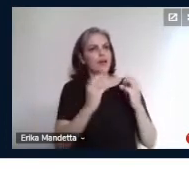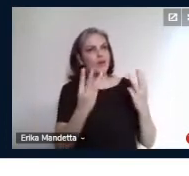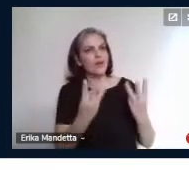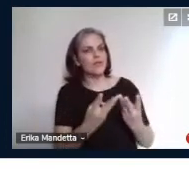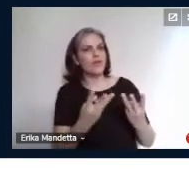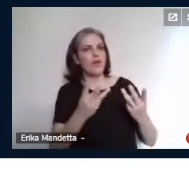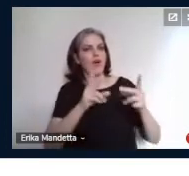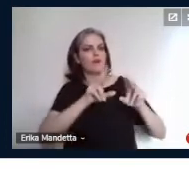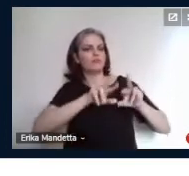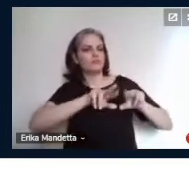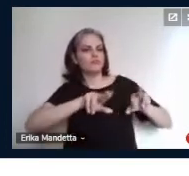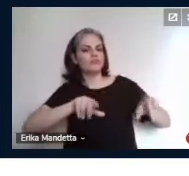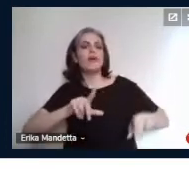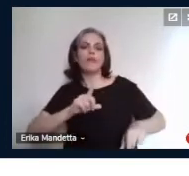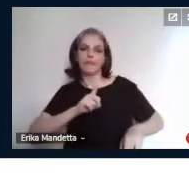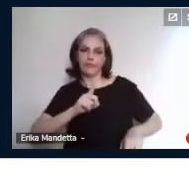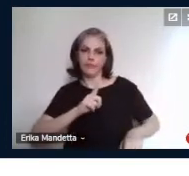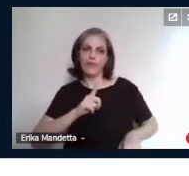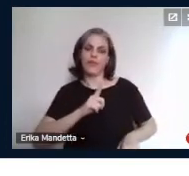mas também